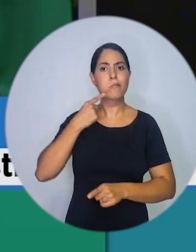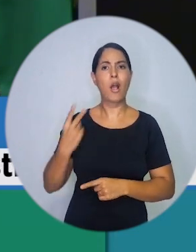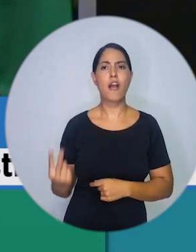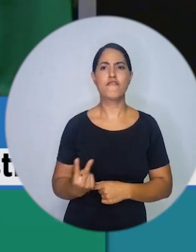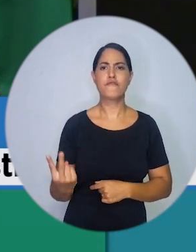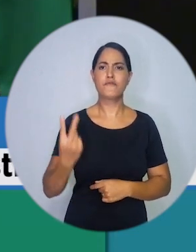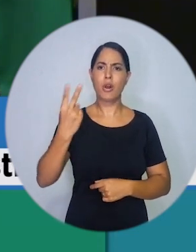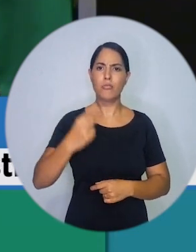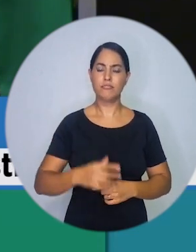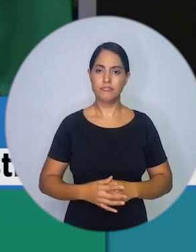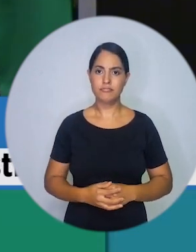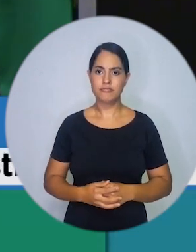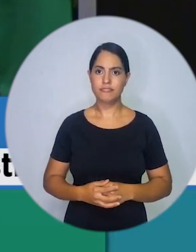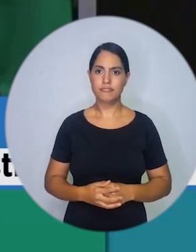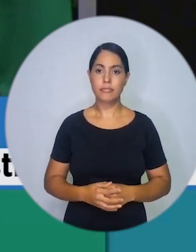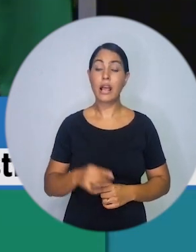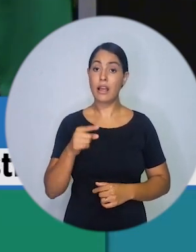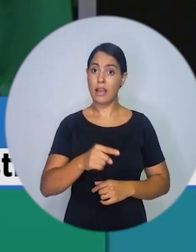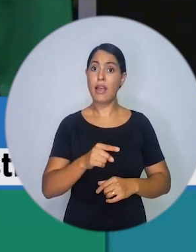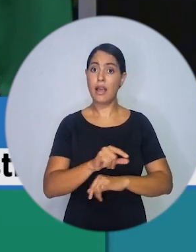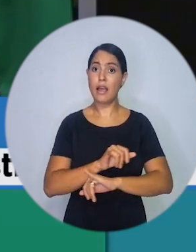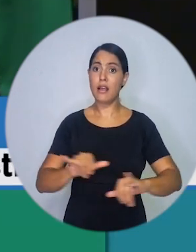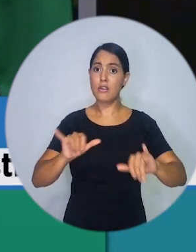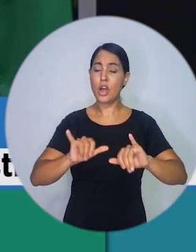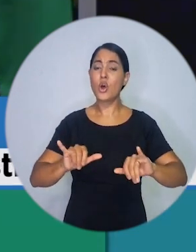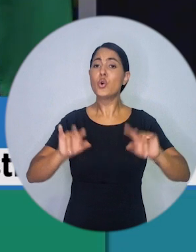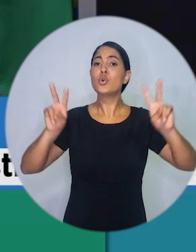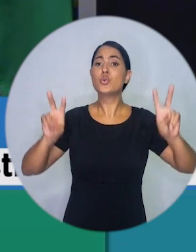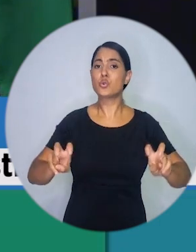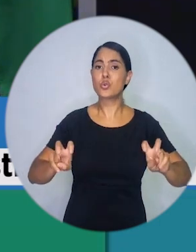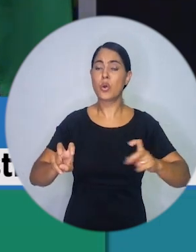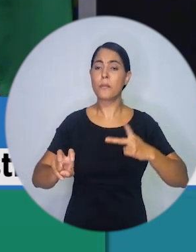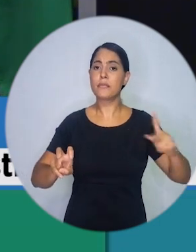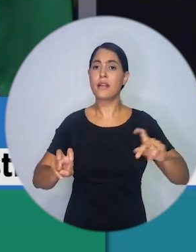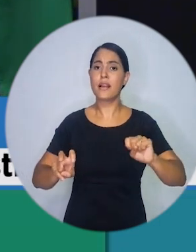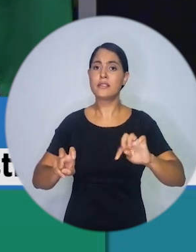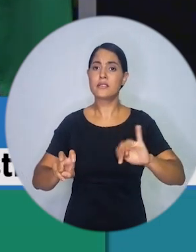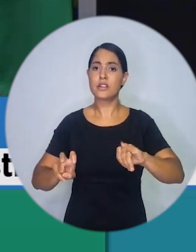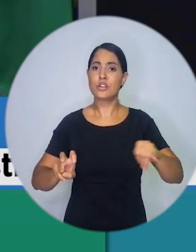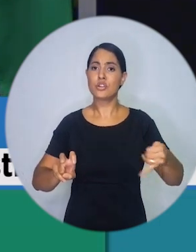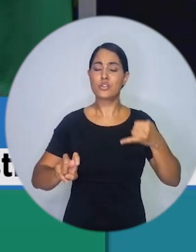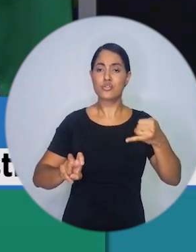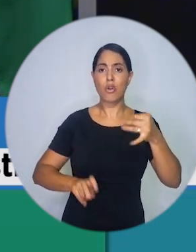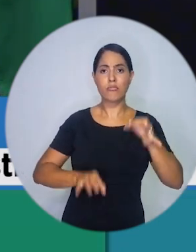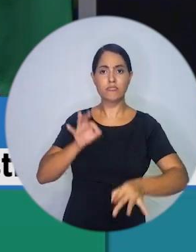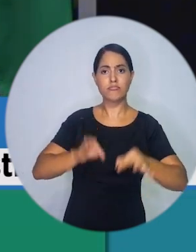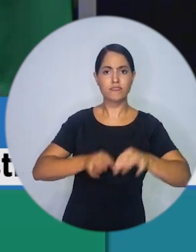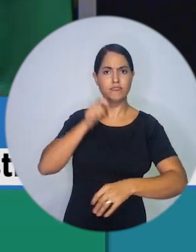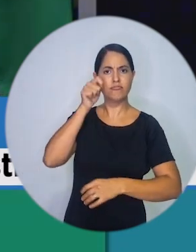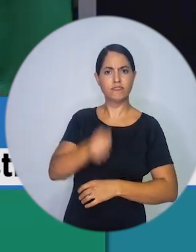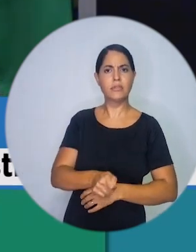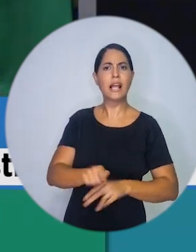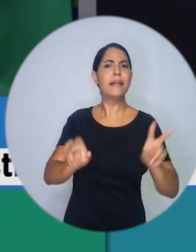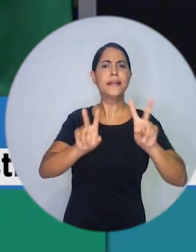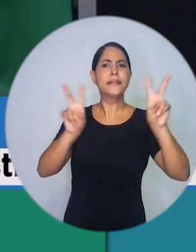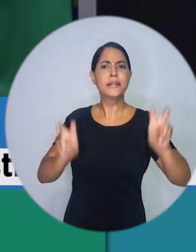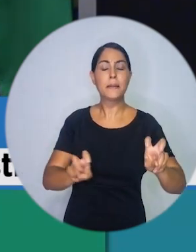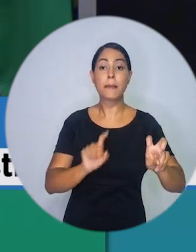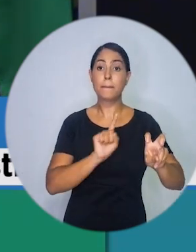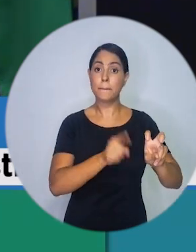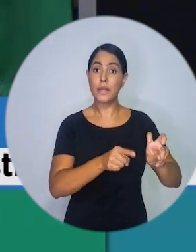valorização da advocacia. Com destaque para a recente decisão da Igreja Corte Especial, no julgamento do